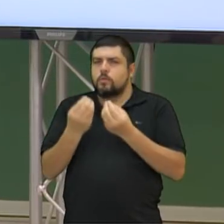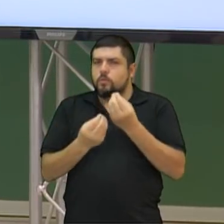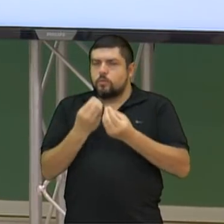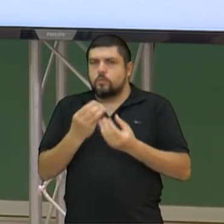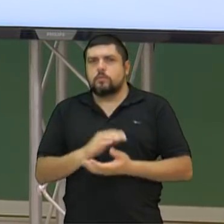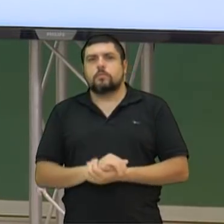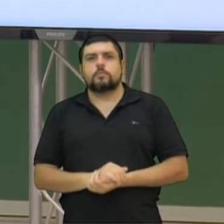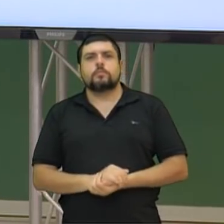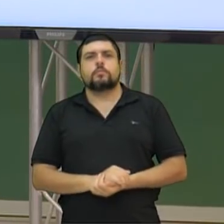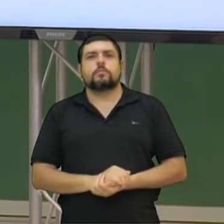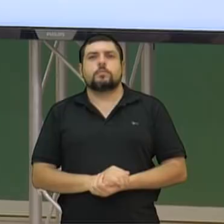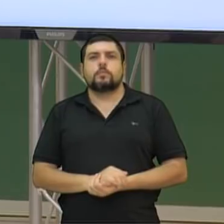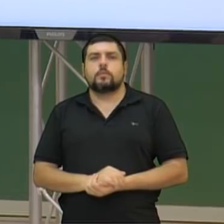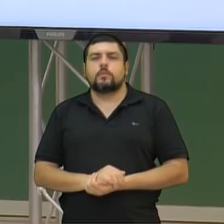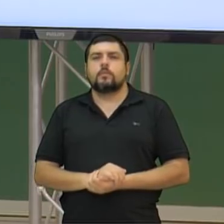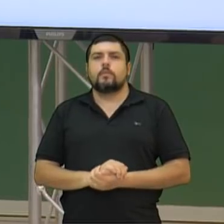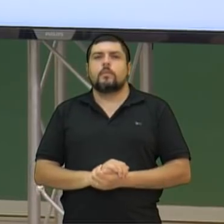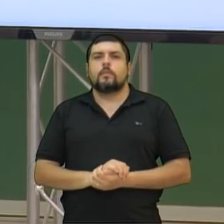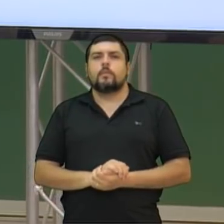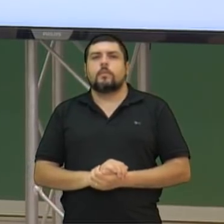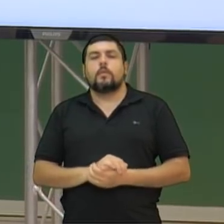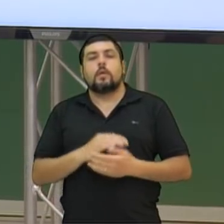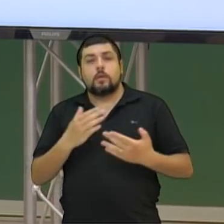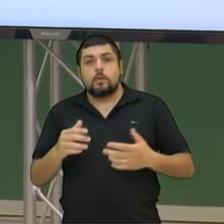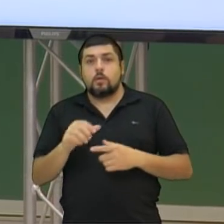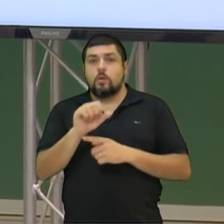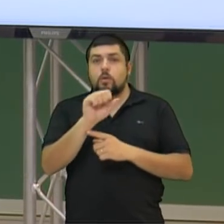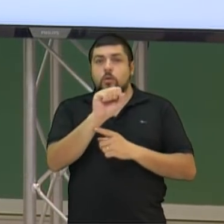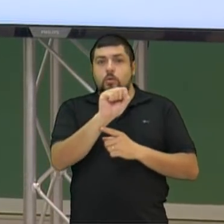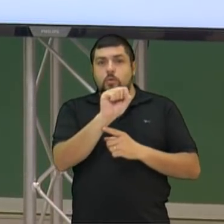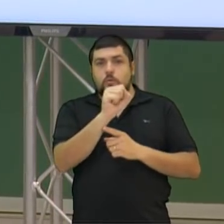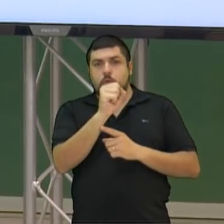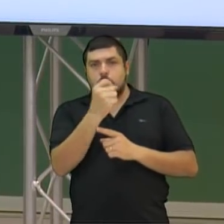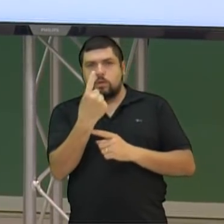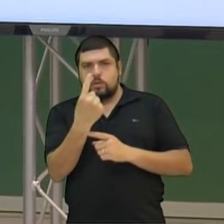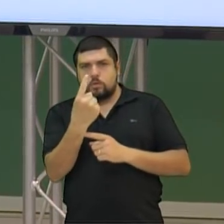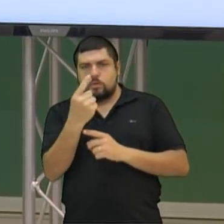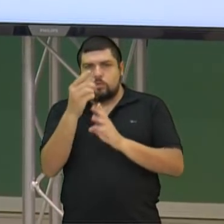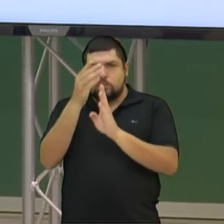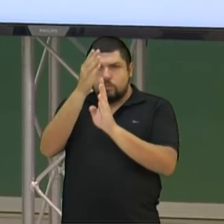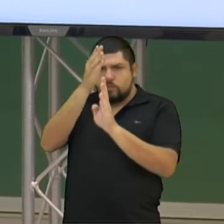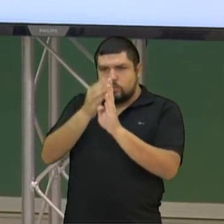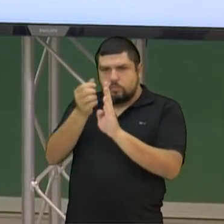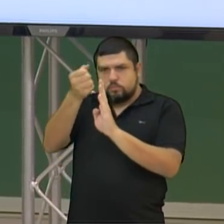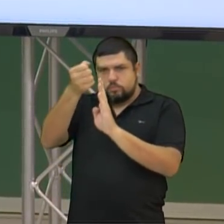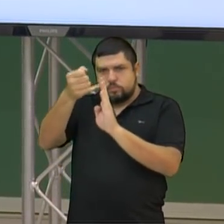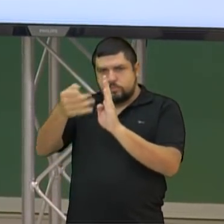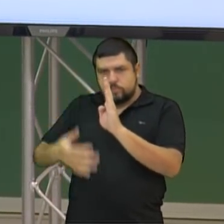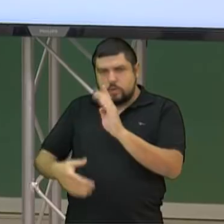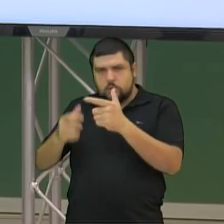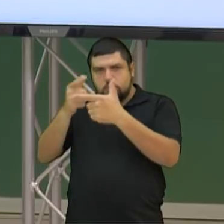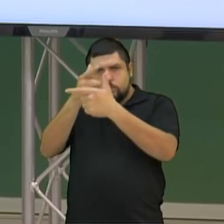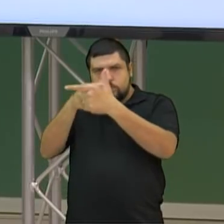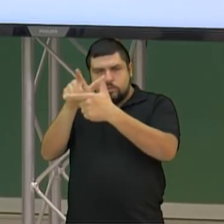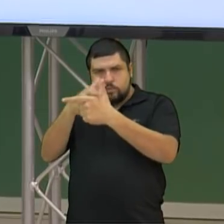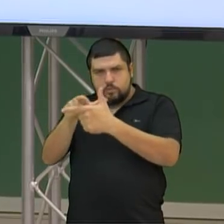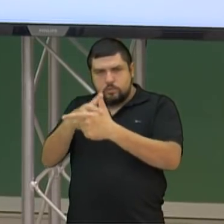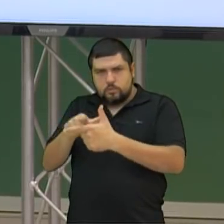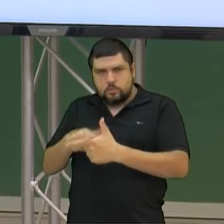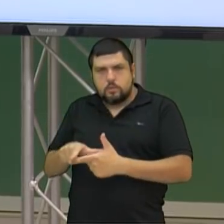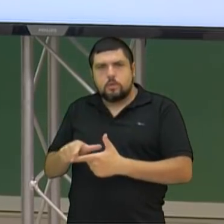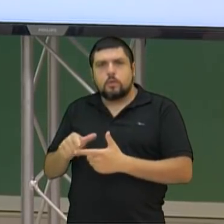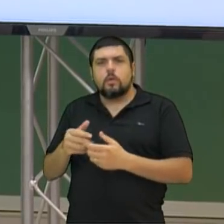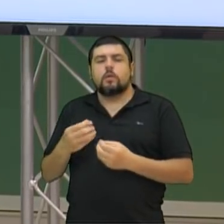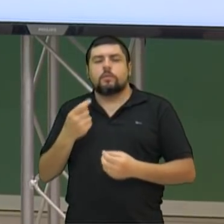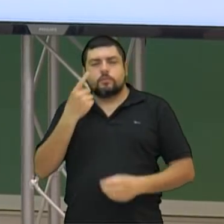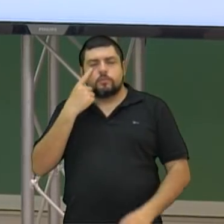começamos fazendo o quê? A fatoração do 81, tá? 81 é divisível por 3, aí eu fatorei o 81 e